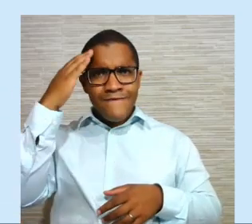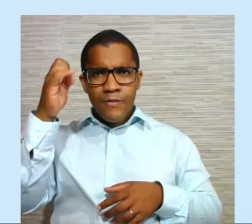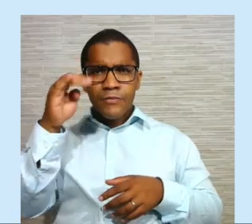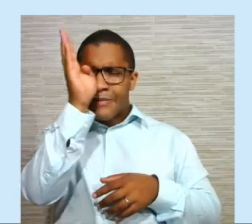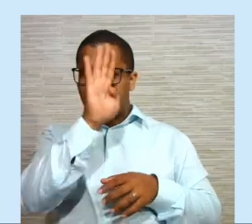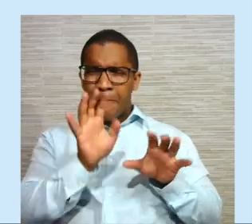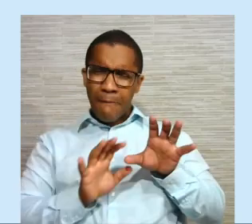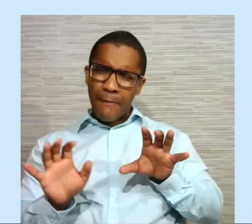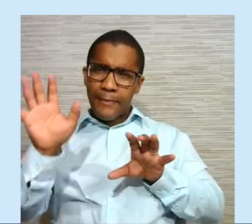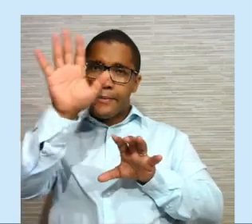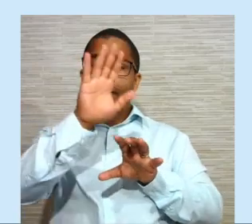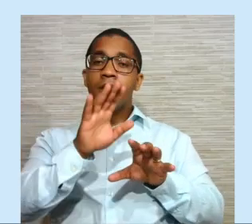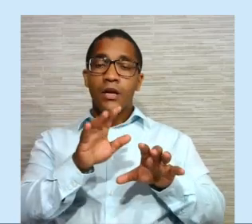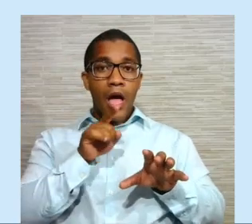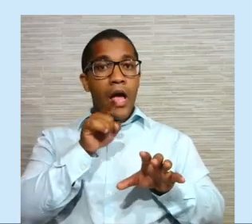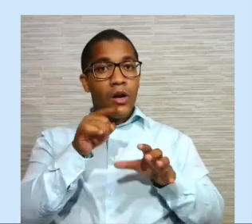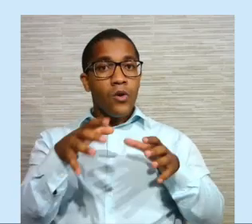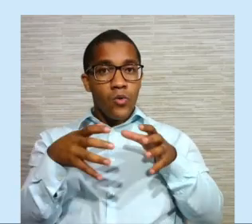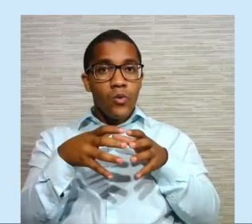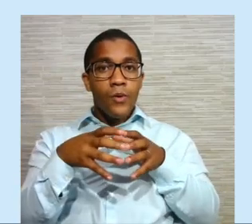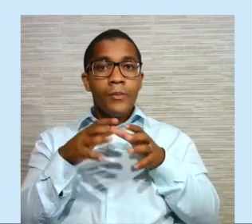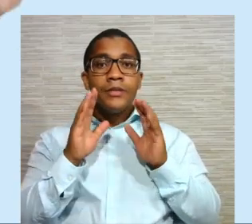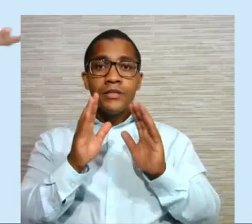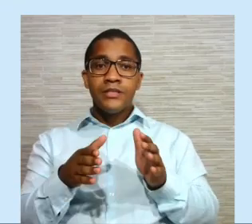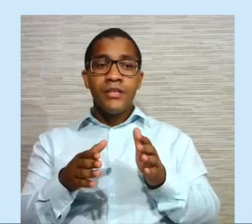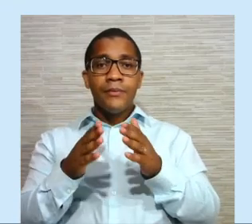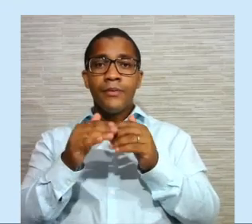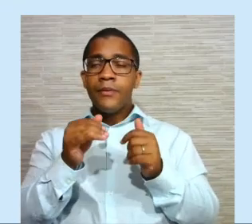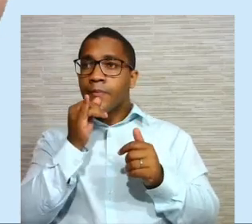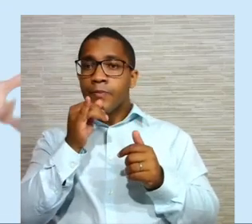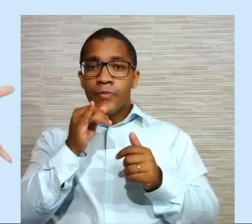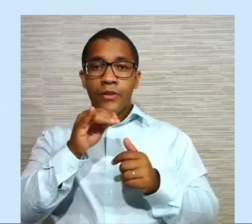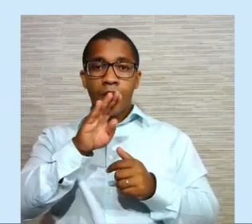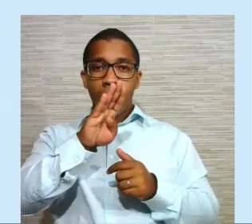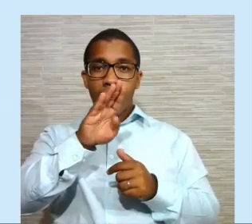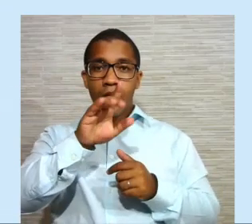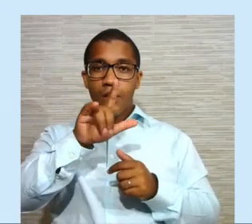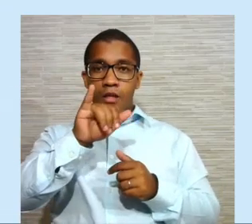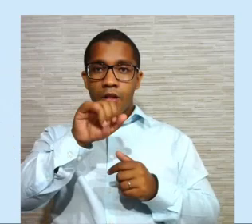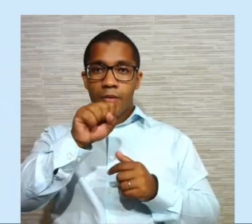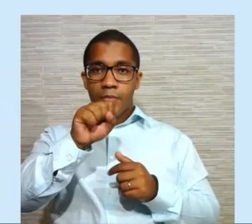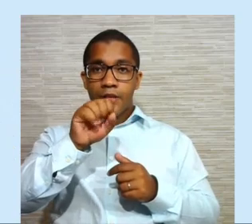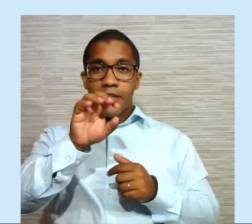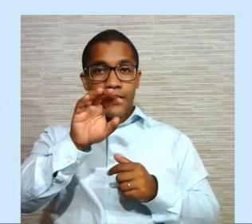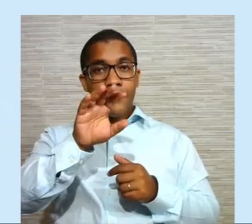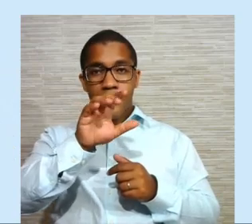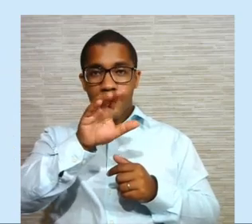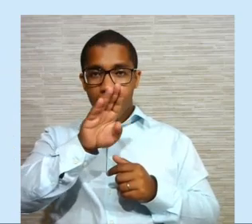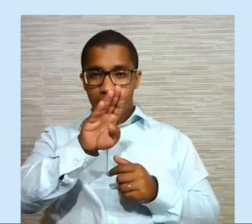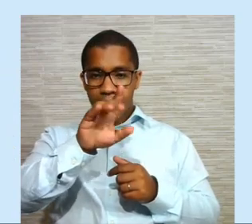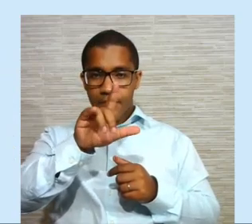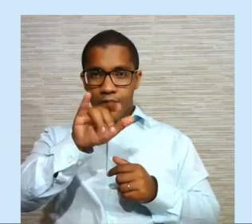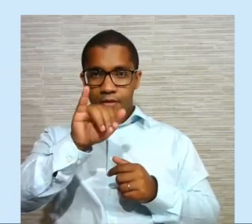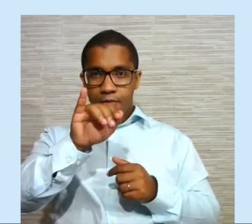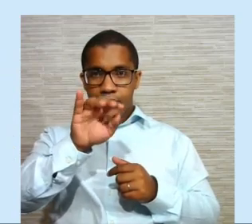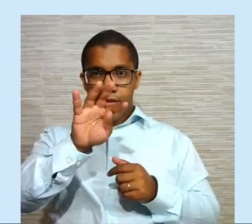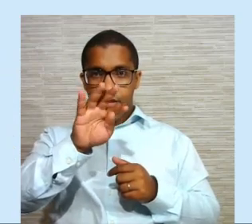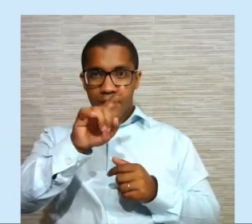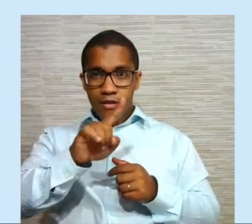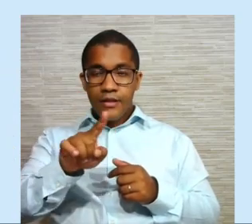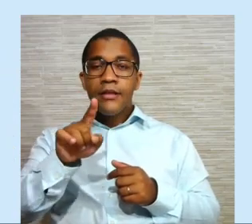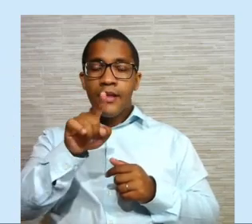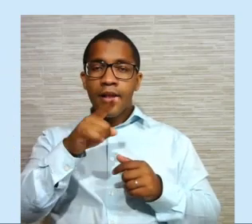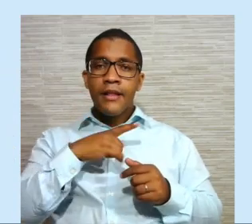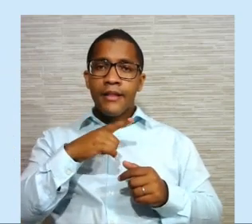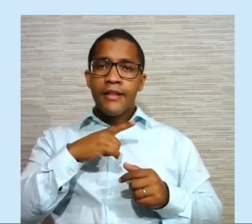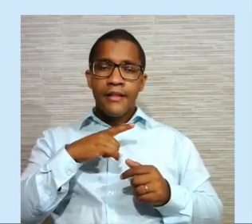no Brasil todo, já pediu ajuda, assim, por exemplo, a Blitz para tocar num show, né? De uma reportagem de